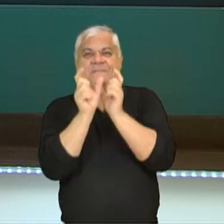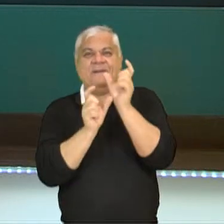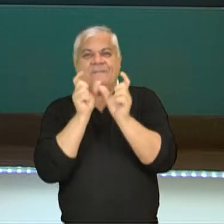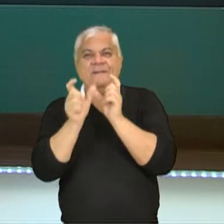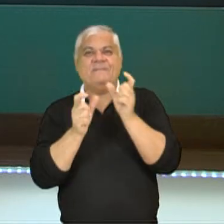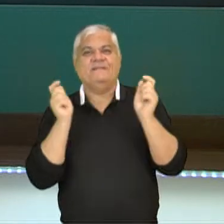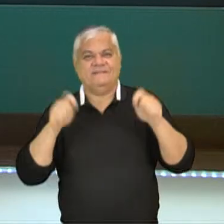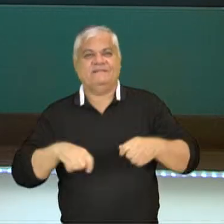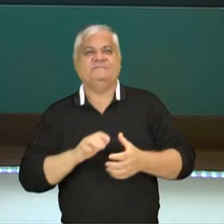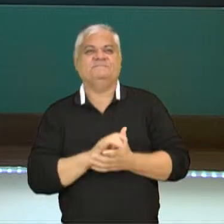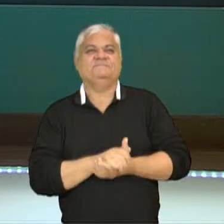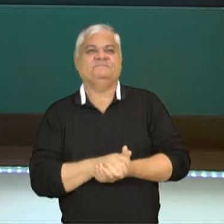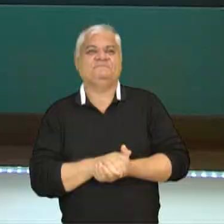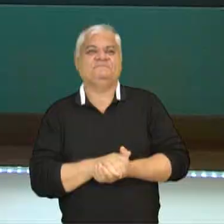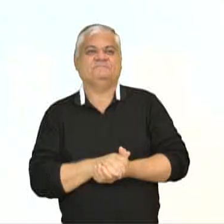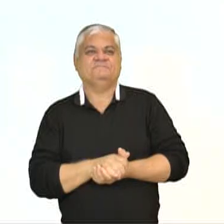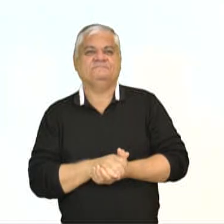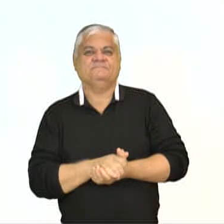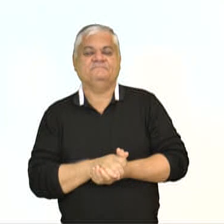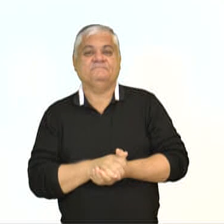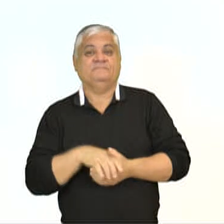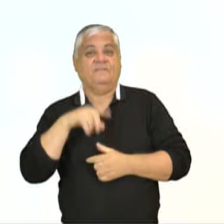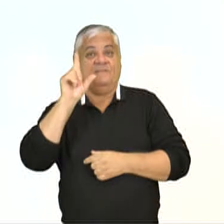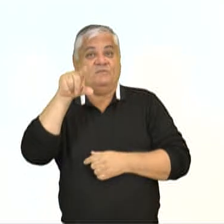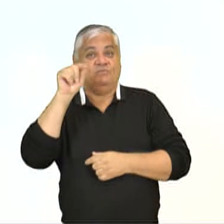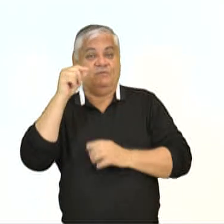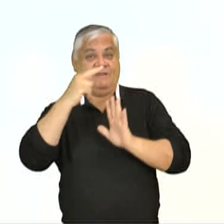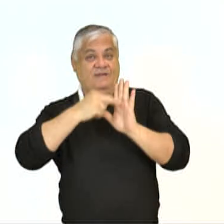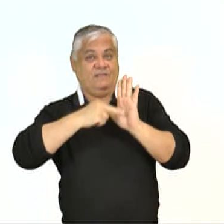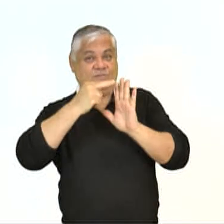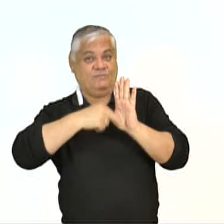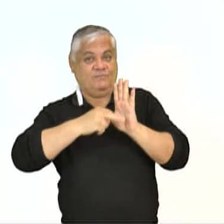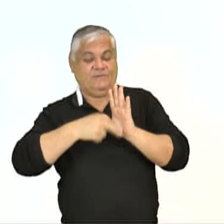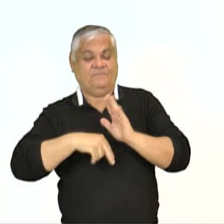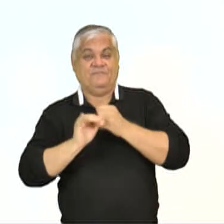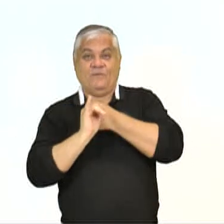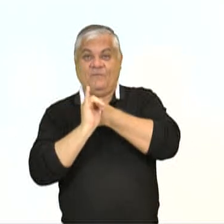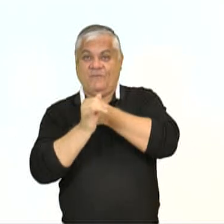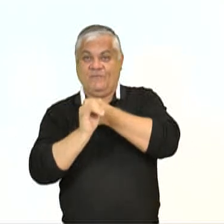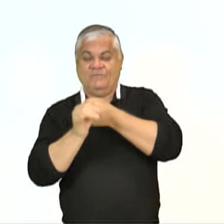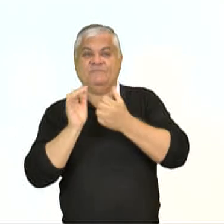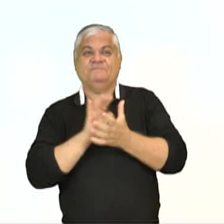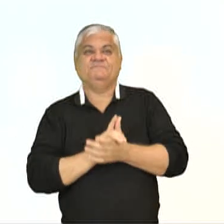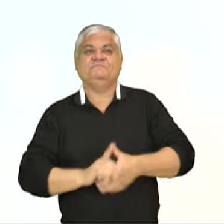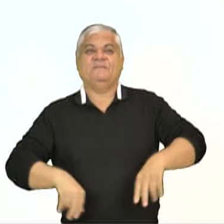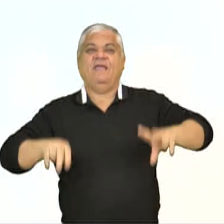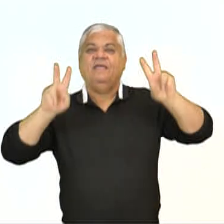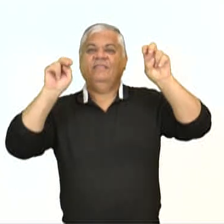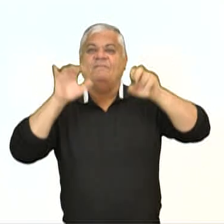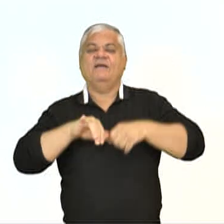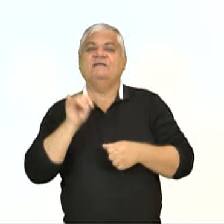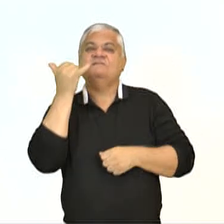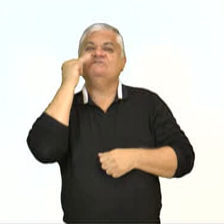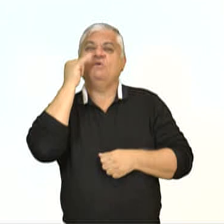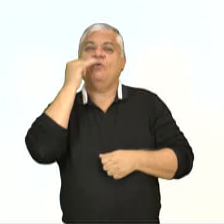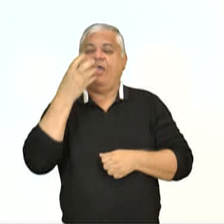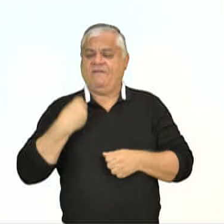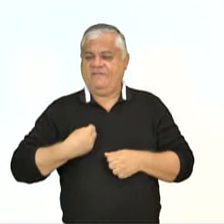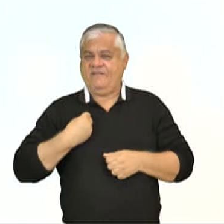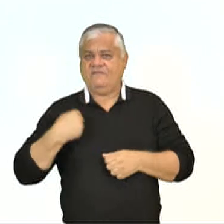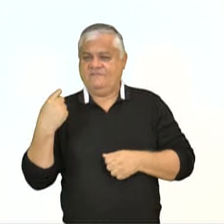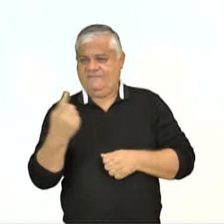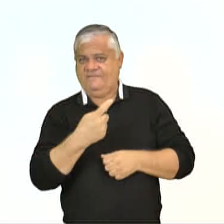pessoas. Então vamos para a leitura do conto, né, que traz o título O Celular em Nossas